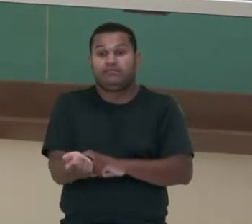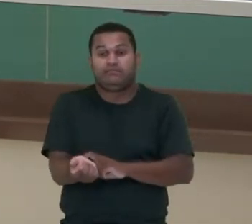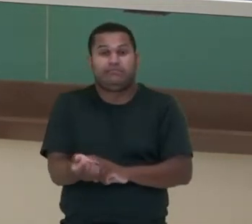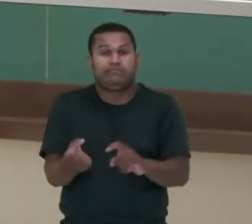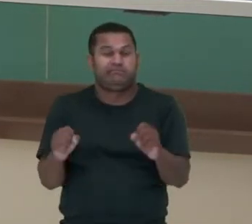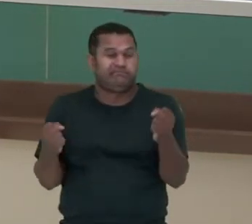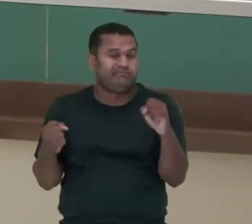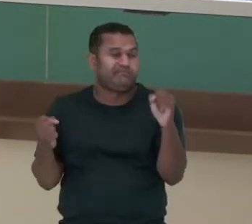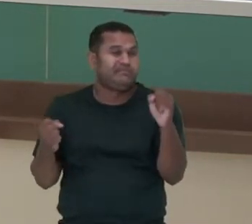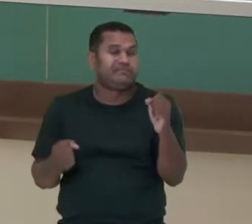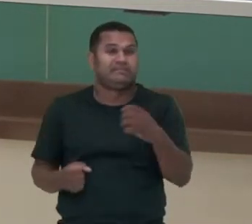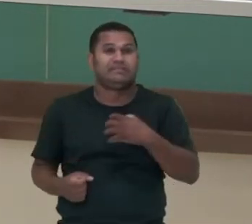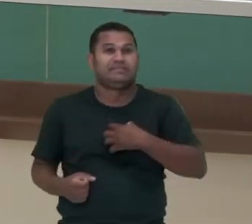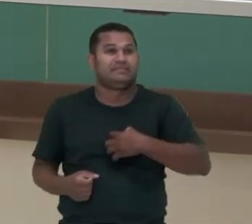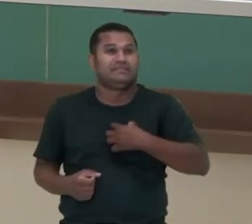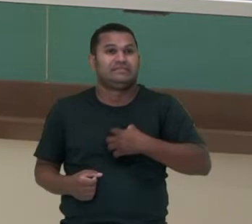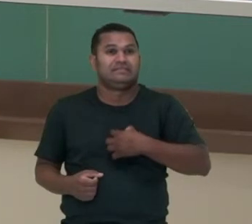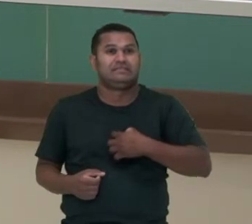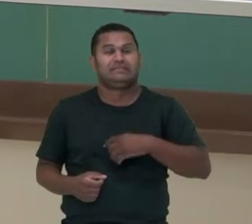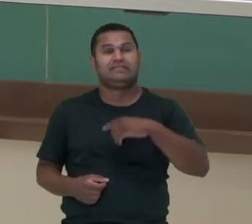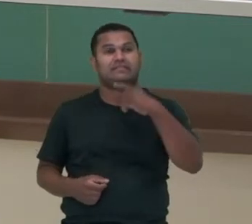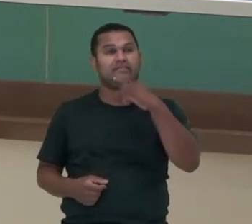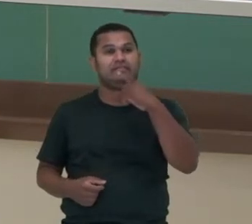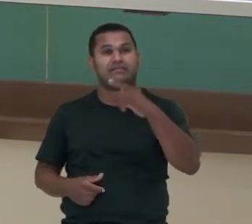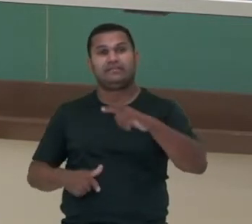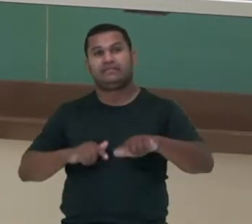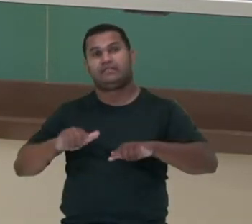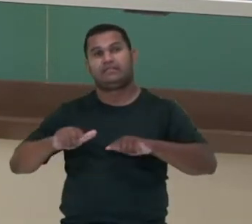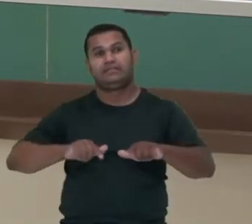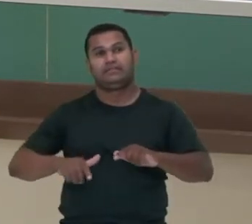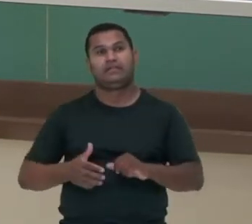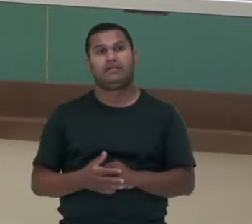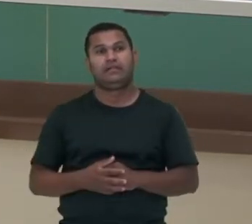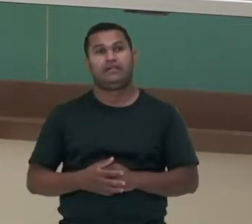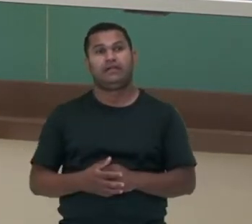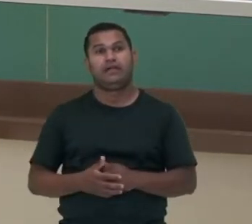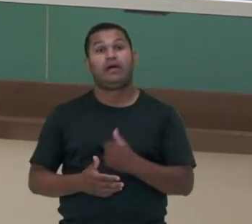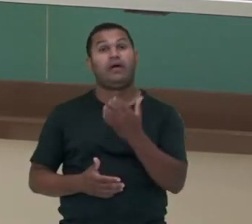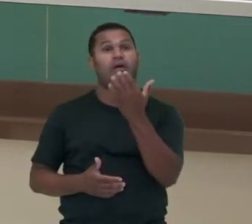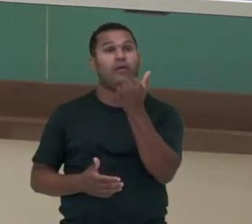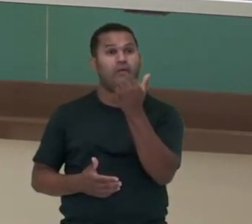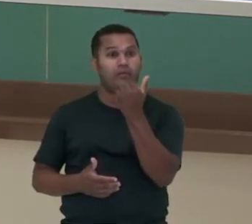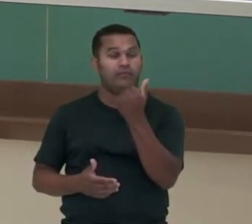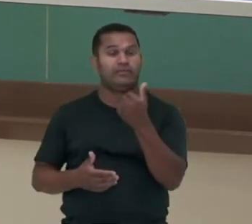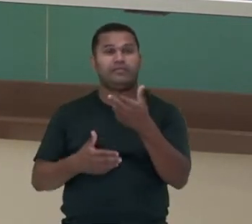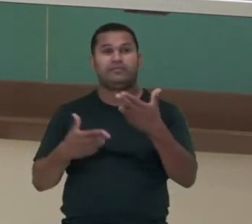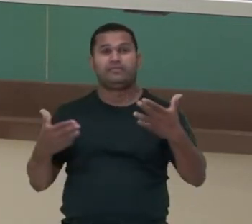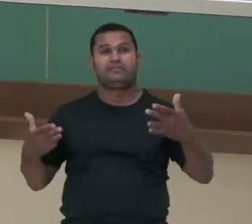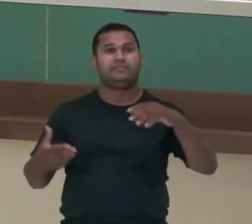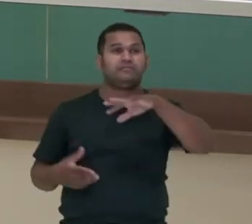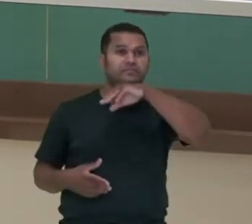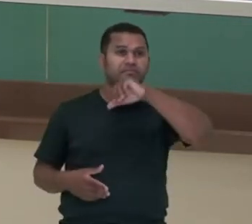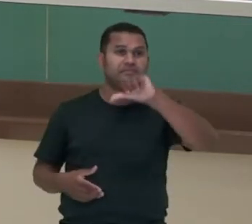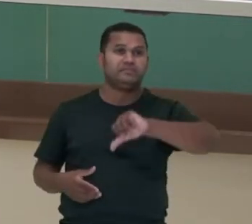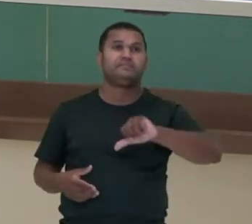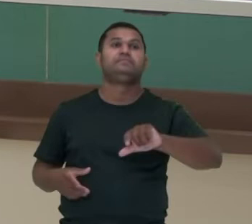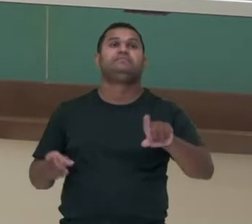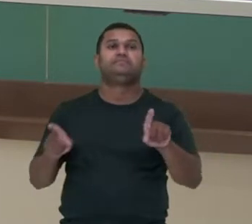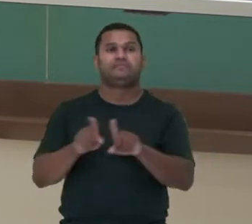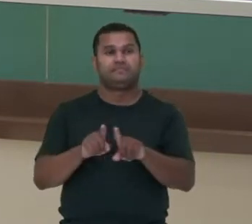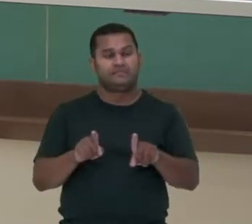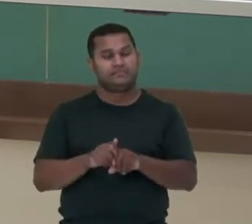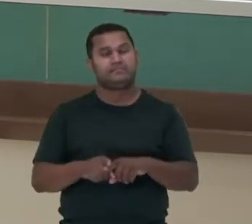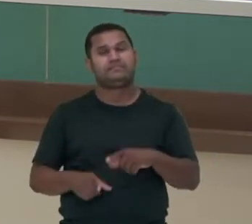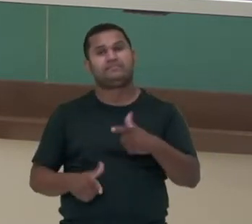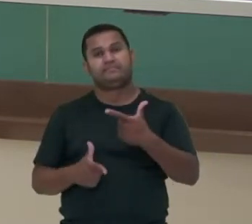um pouco ao raciocínio lógico, distúrbios ali no metabolismo e doenças crônicas, como a gente falou. Agentes que alteram